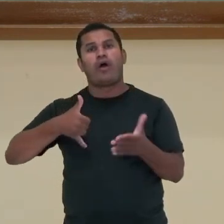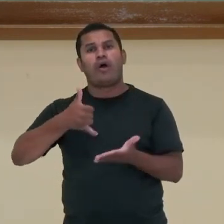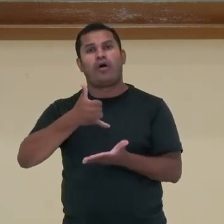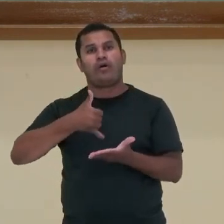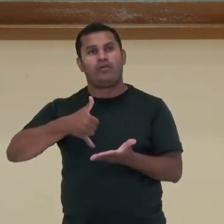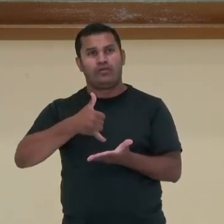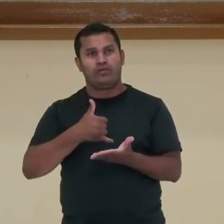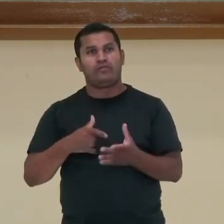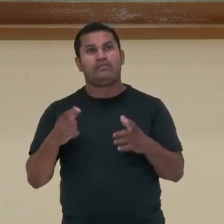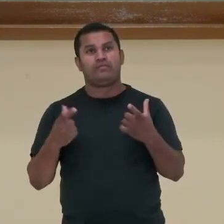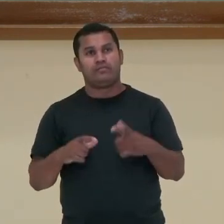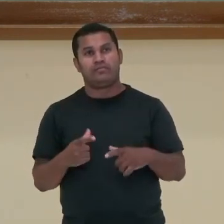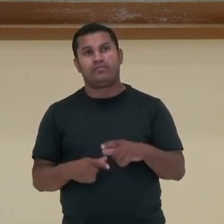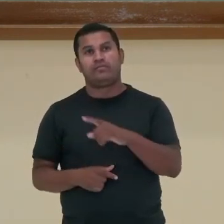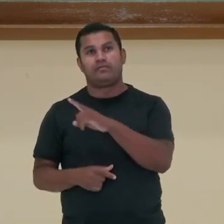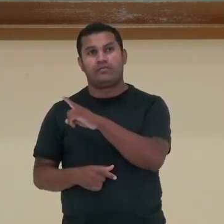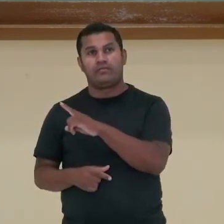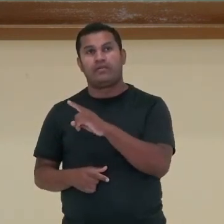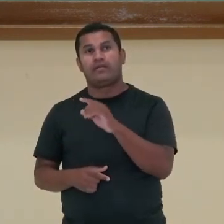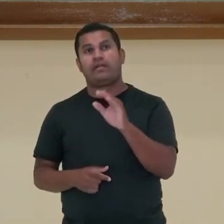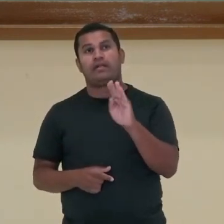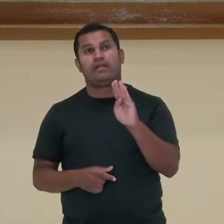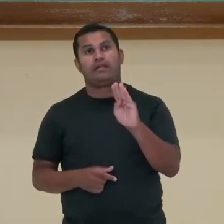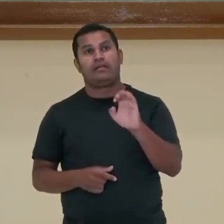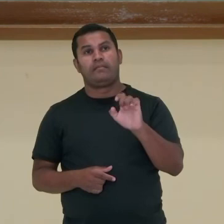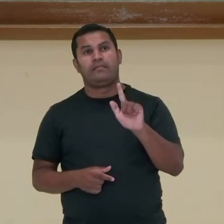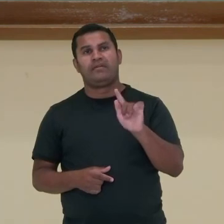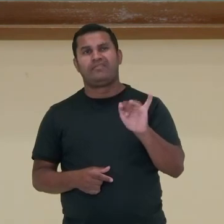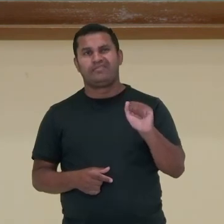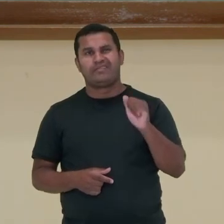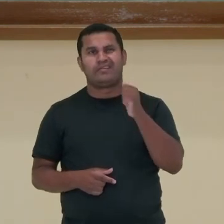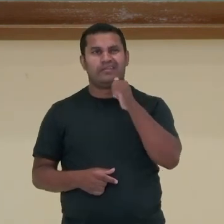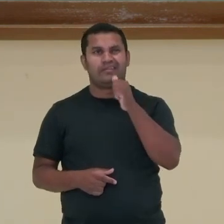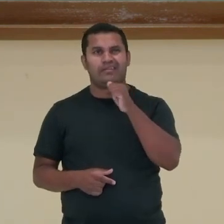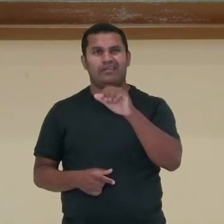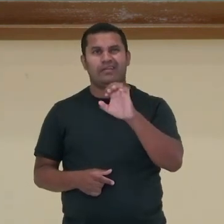belga. Ele era chamado de Flamengo, pintor Flamengo. Ele vai pegar a pintura a óleo e